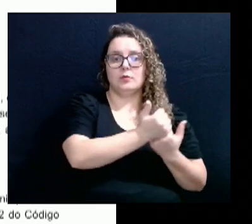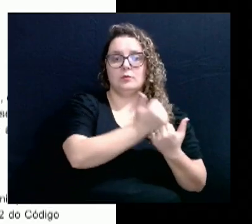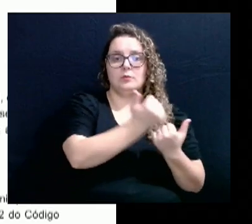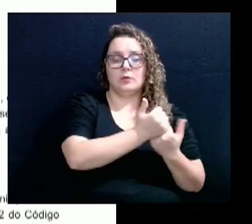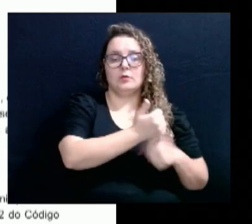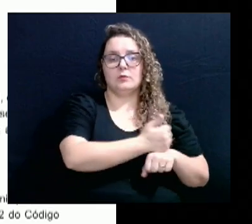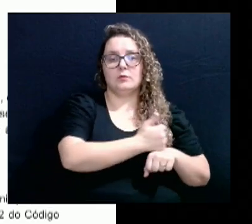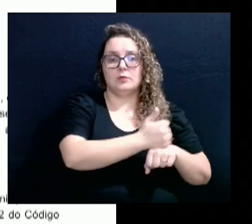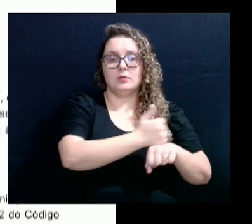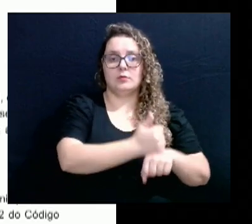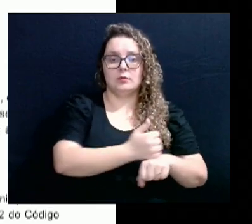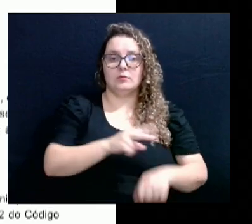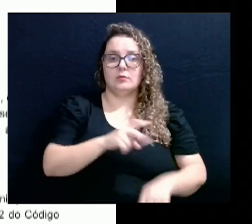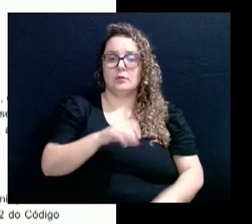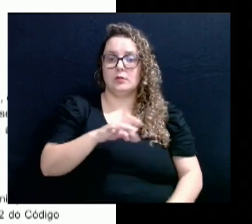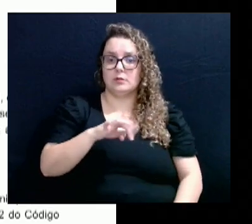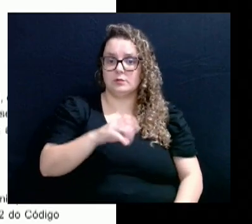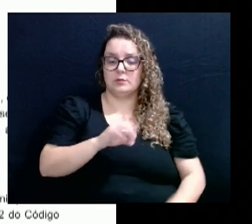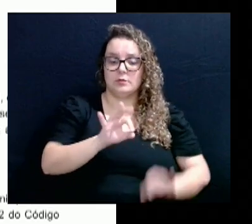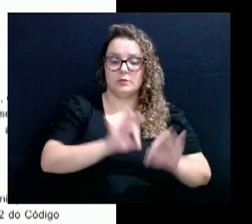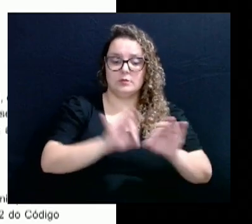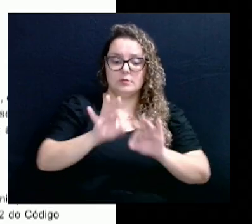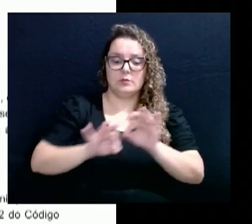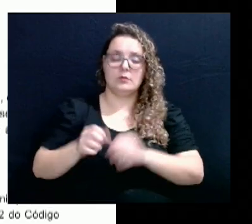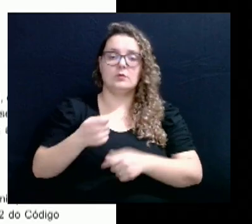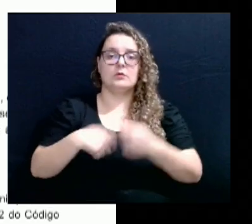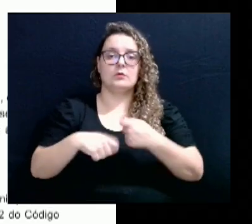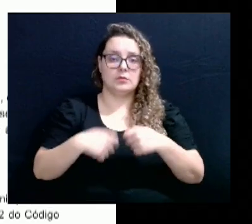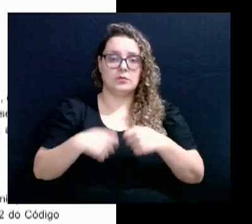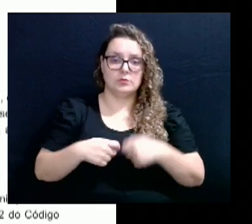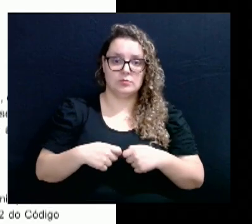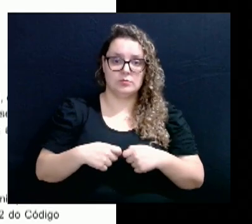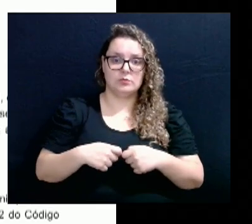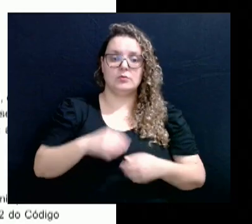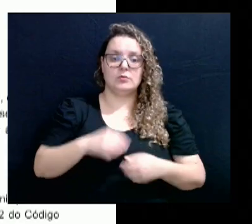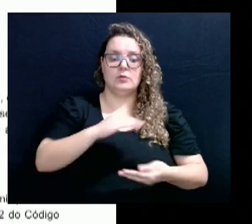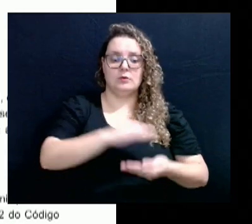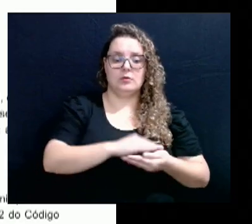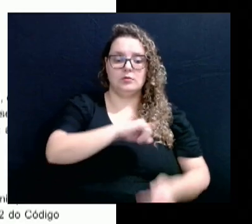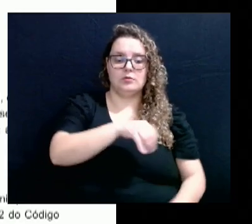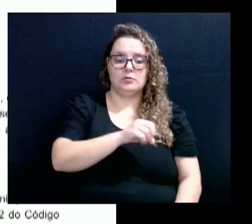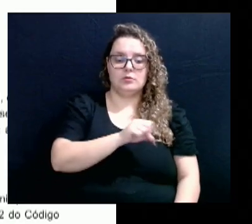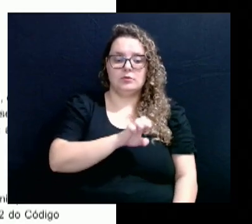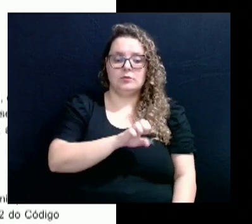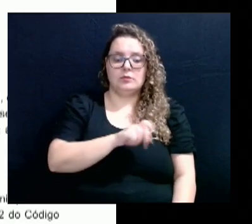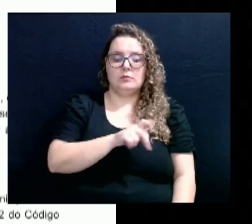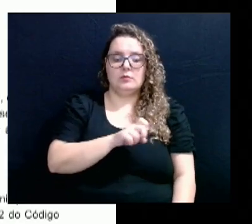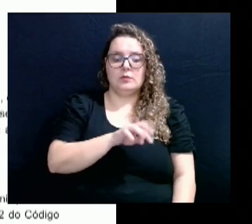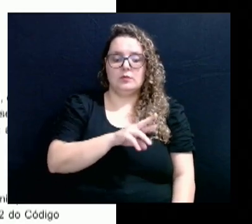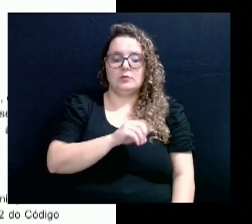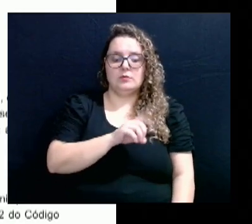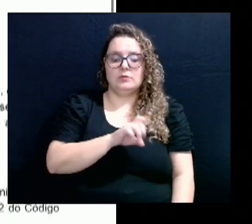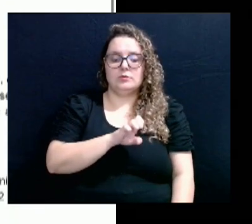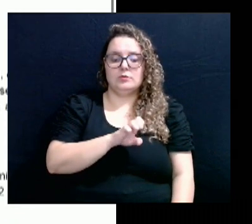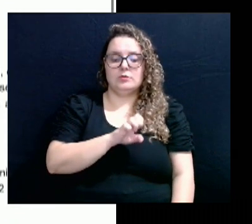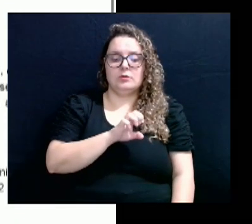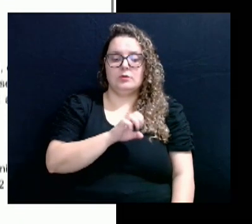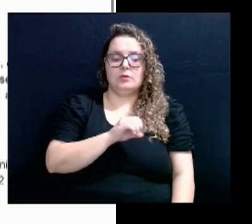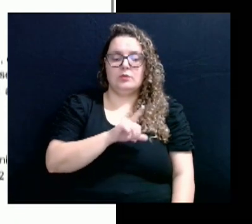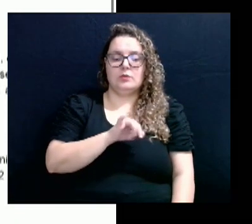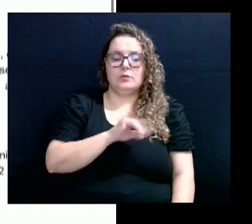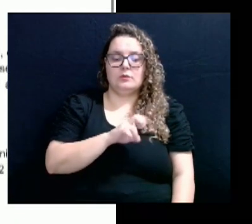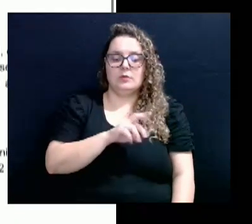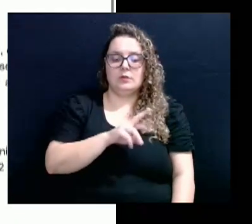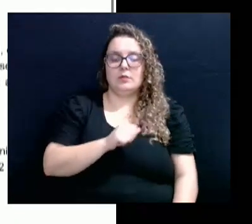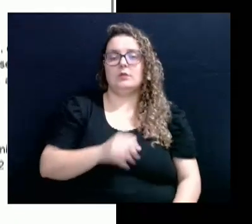vencimentos e da organização administrativa da Fundação José Pedro de Oliveira. De acordo com a proposta da Prefeitura,